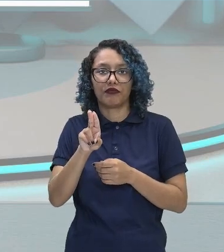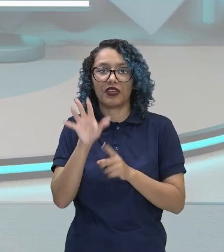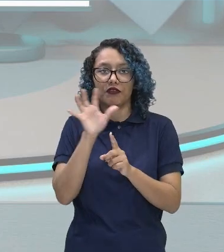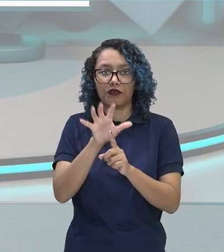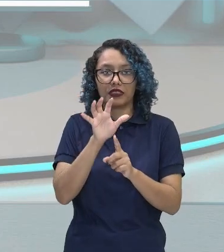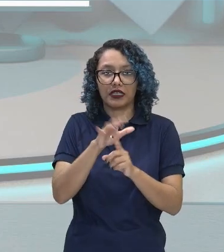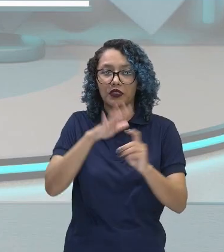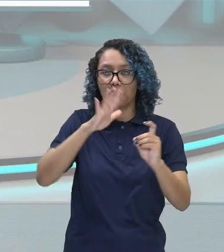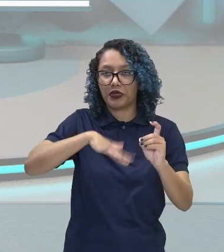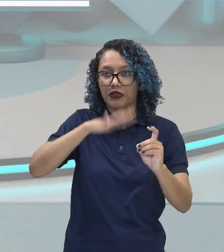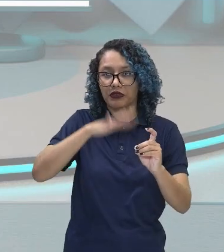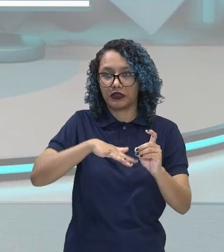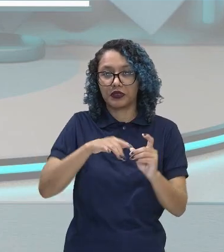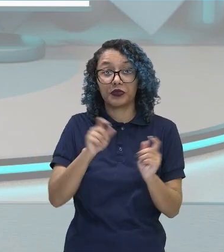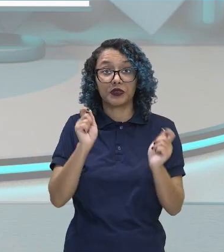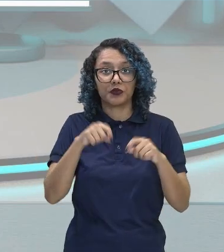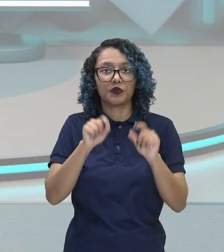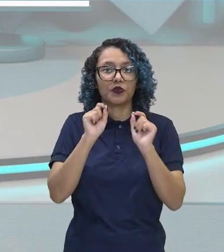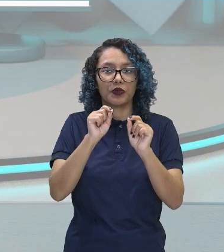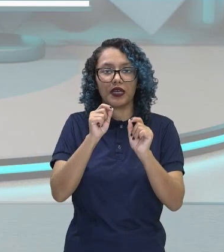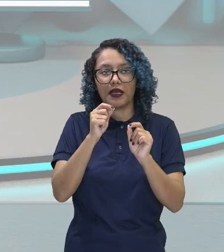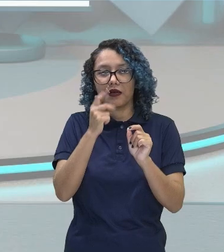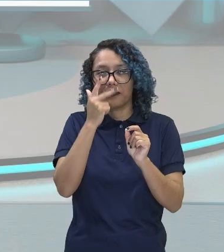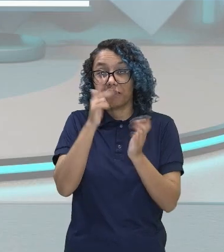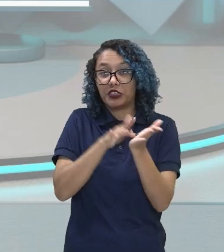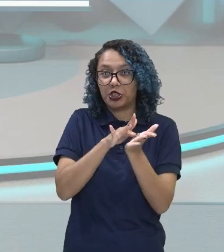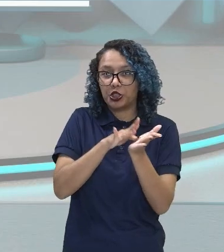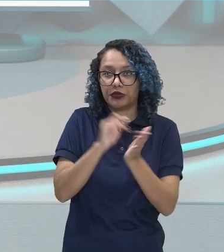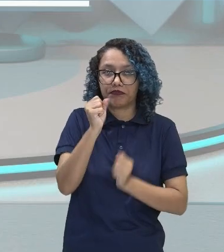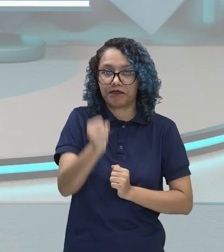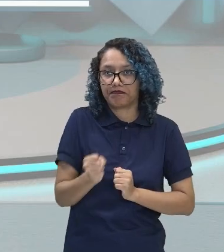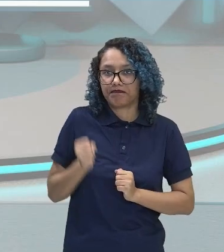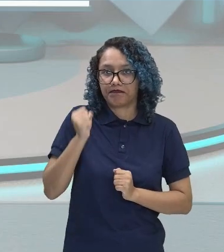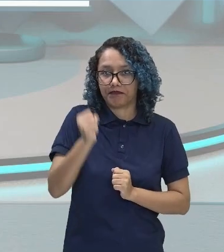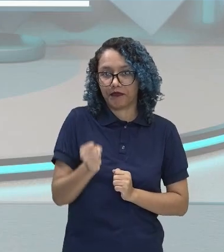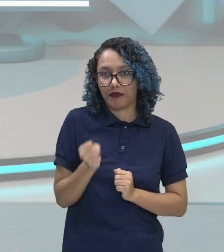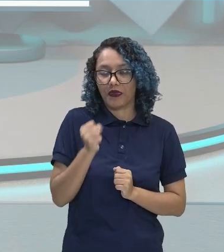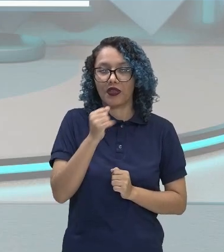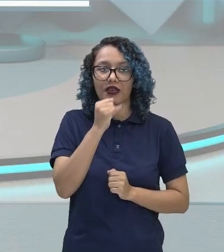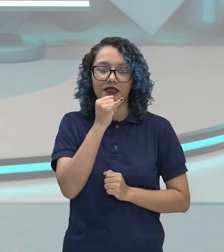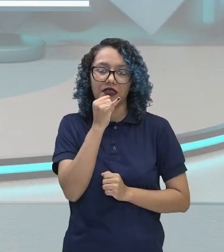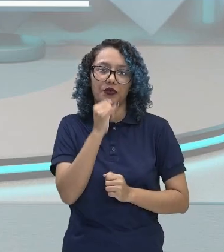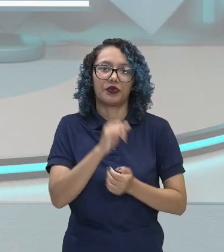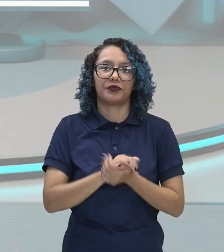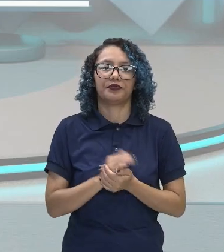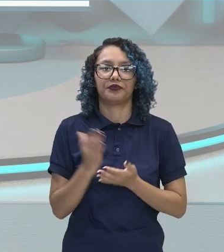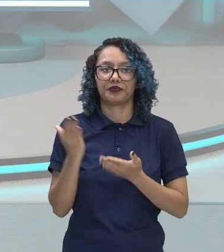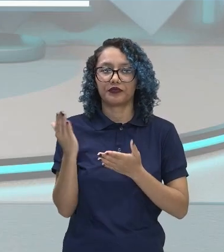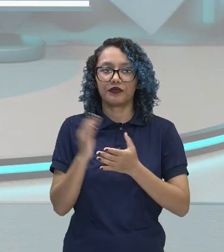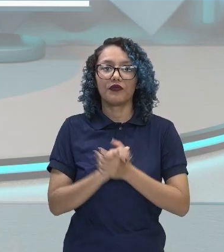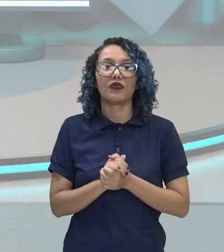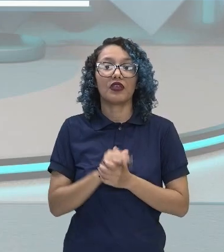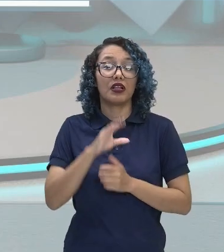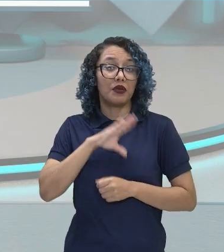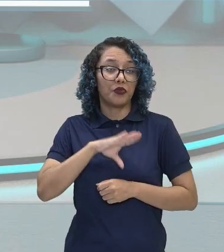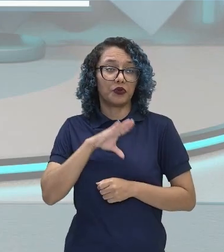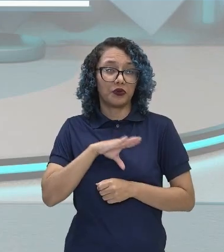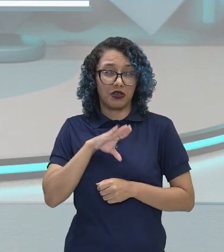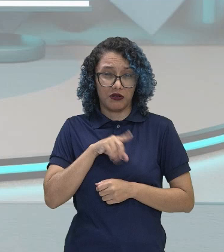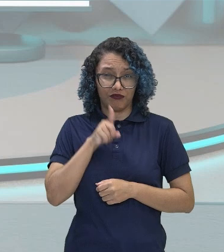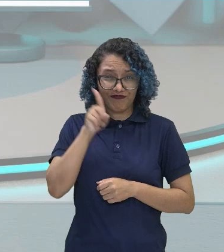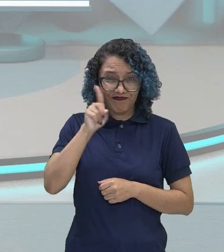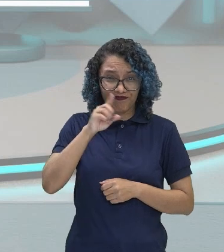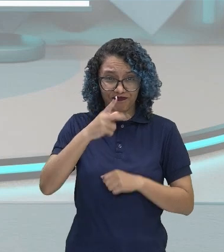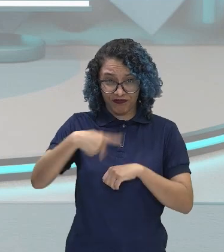passarem por pastores. Vamos ver um exemplo. Temos exemplo, Portugal. Lá em